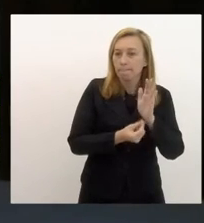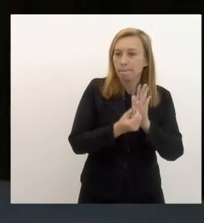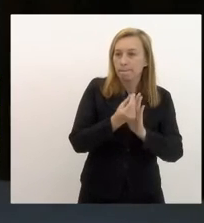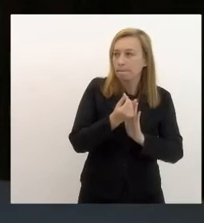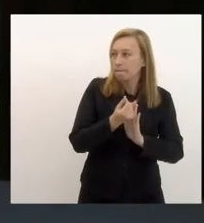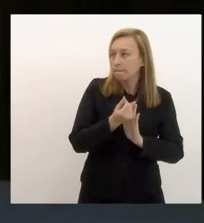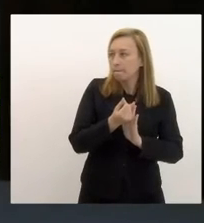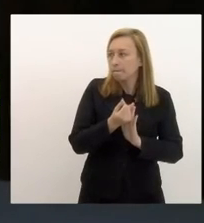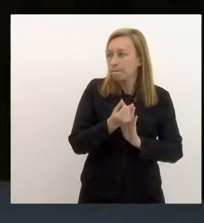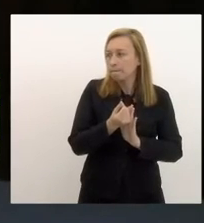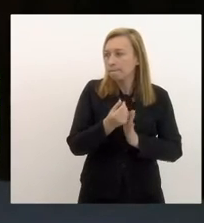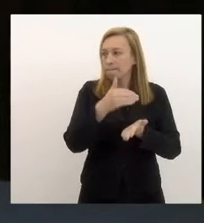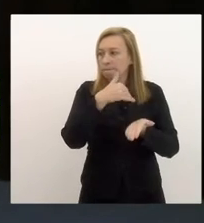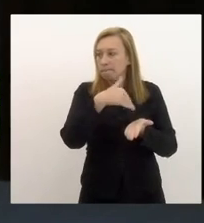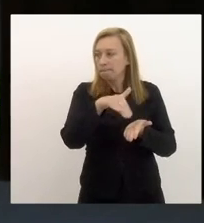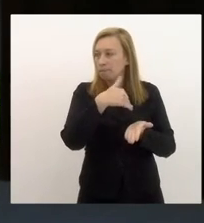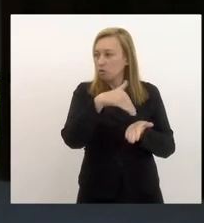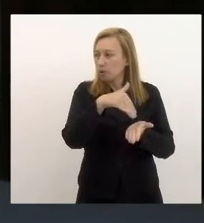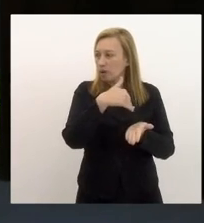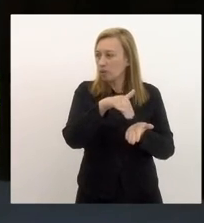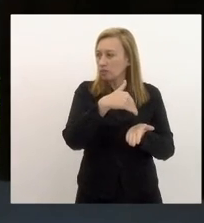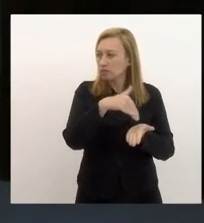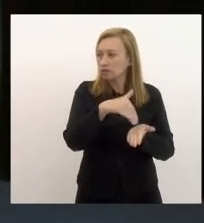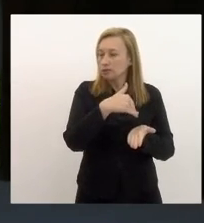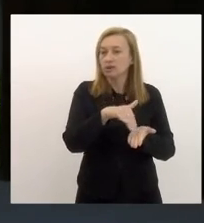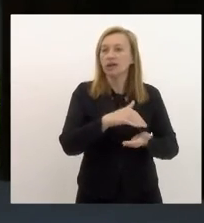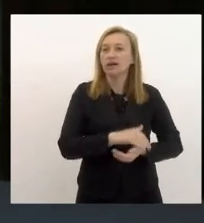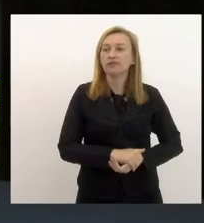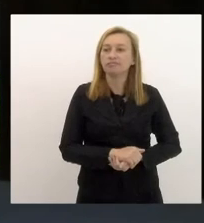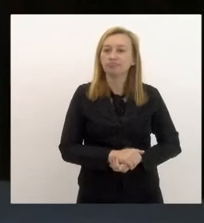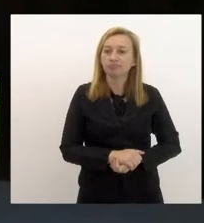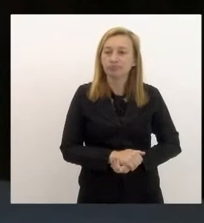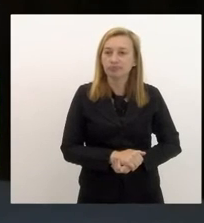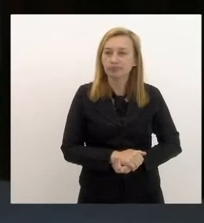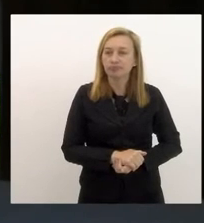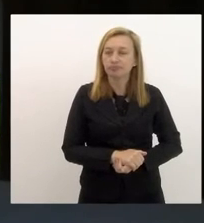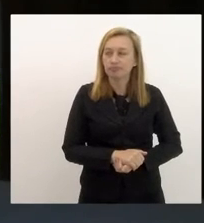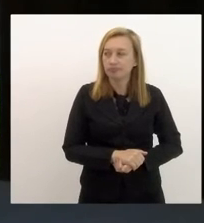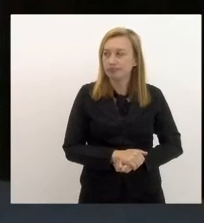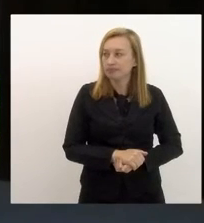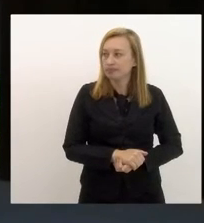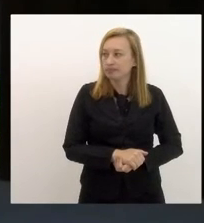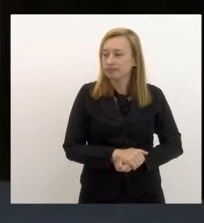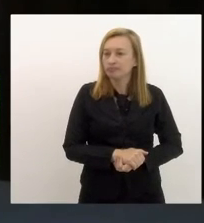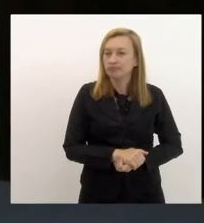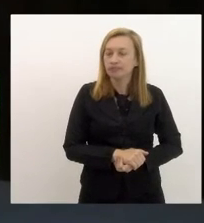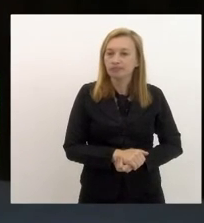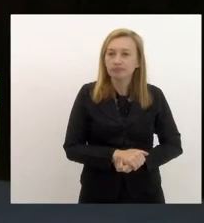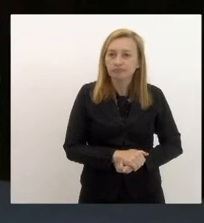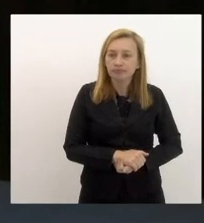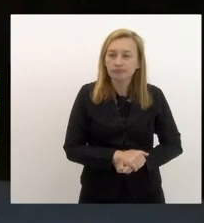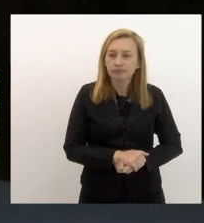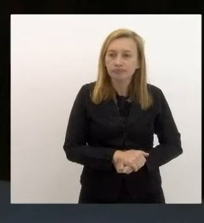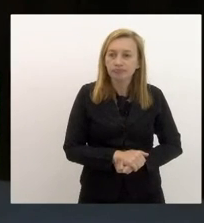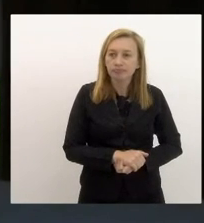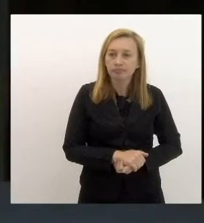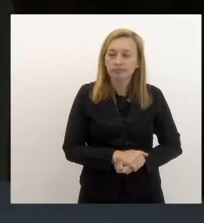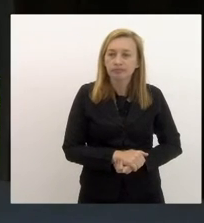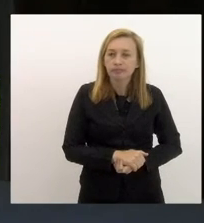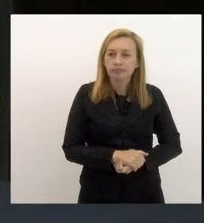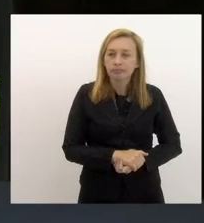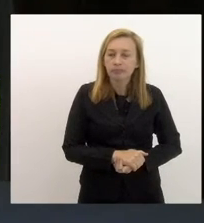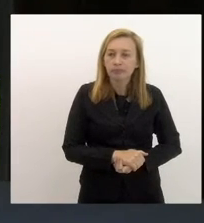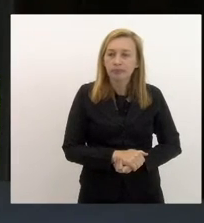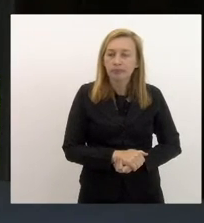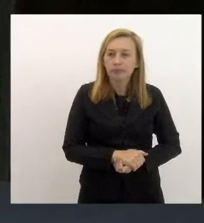de onde essas surgiram nos assim ou seja a temática foi é